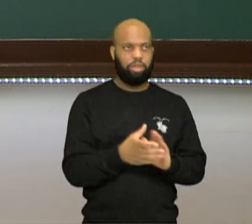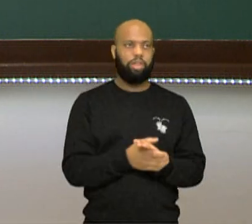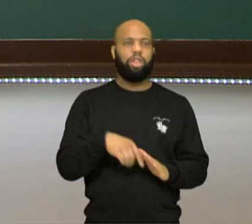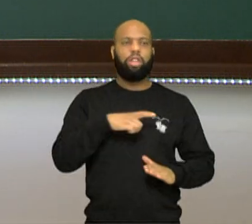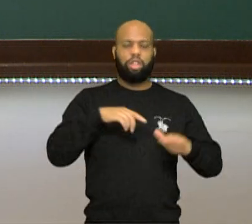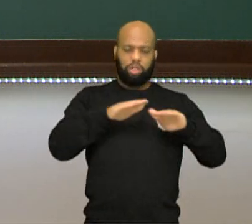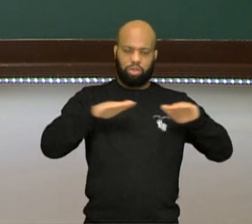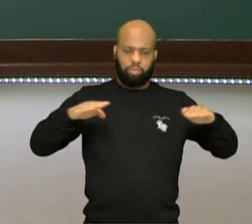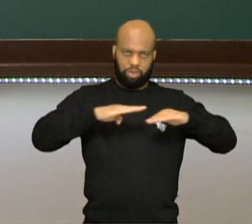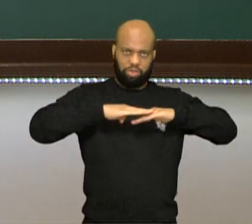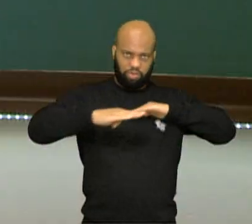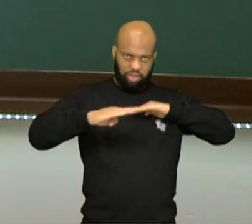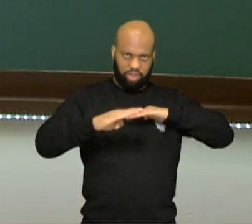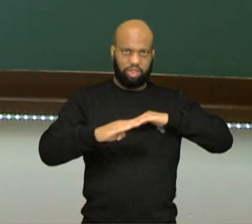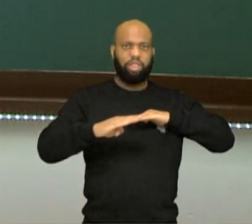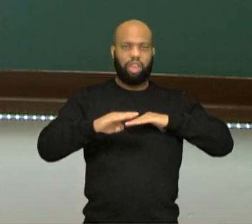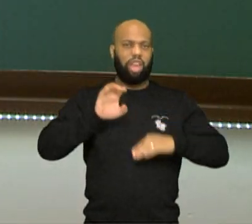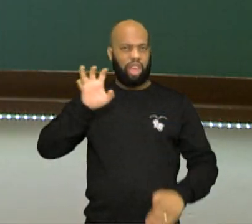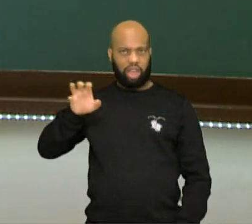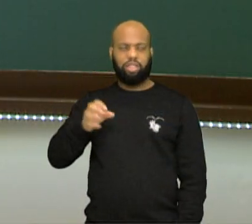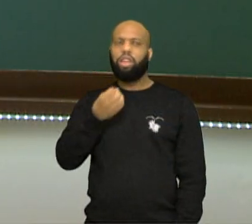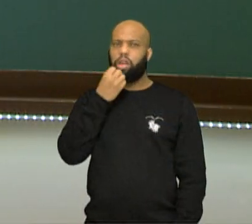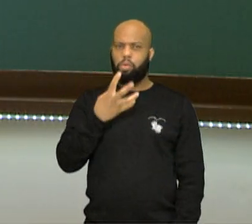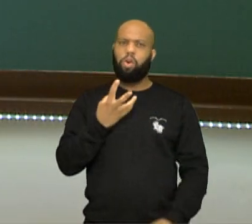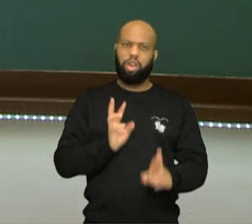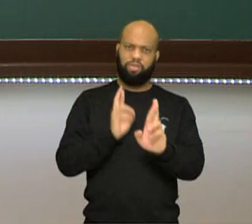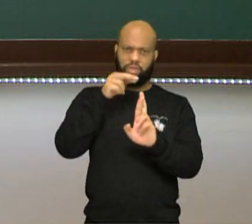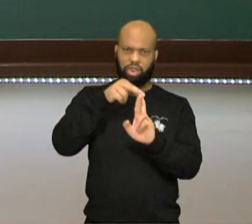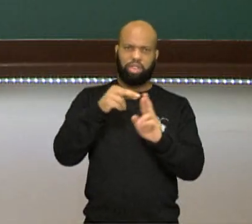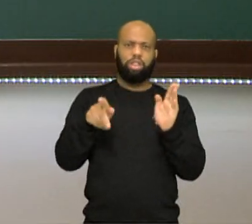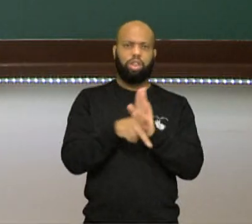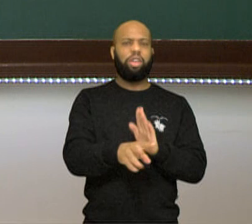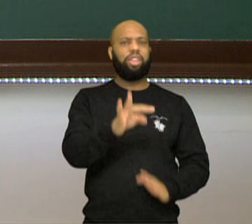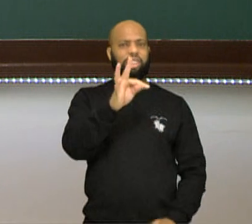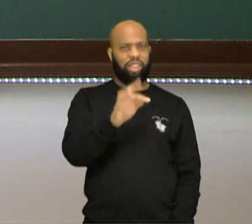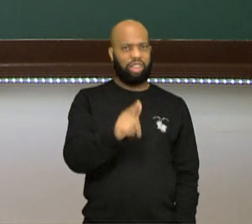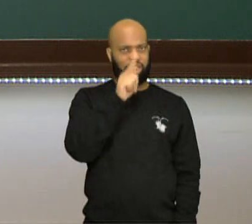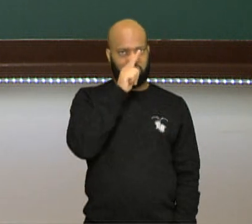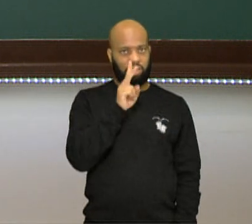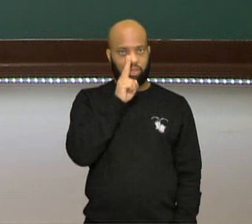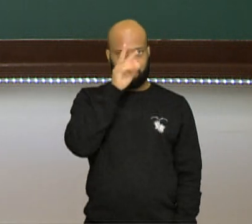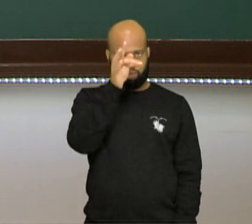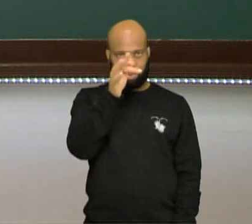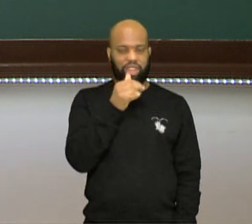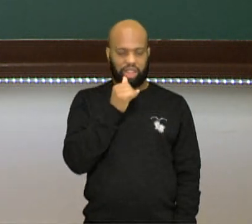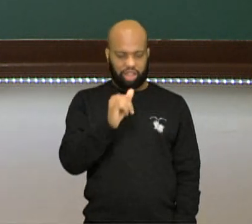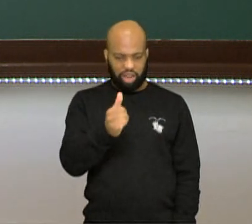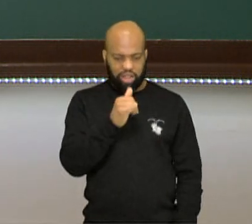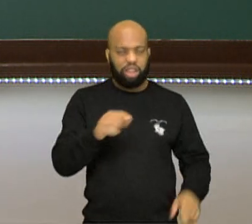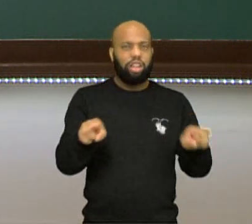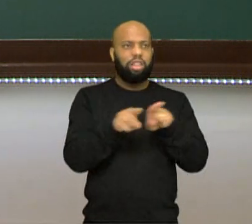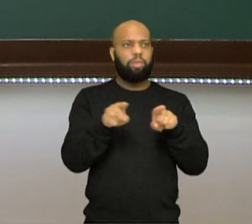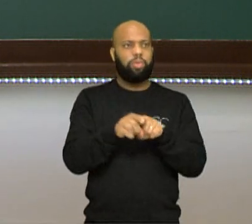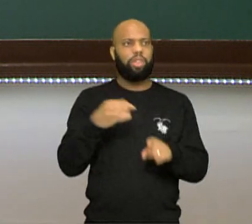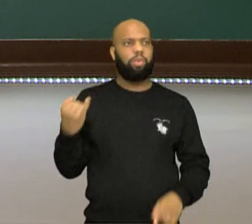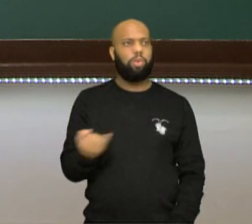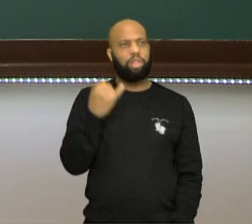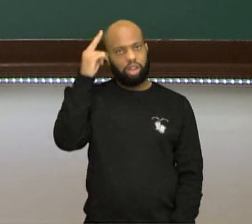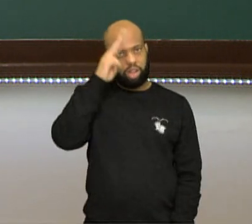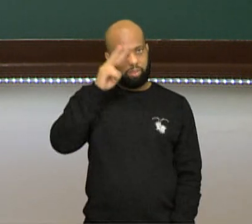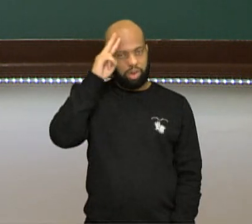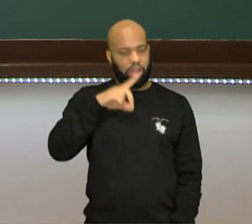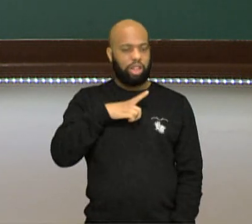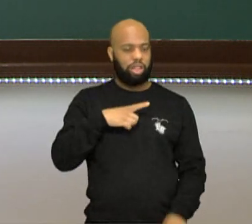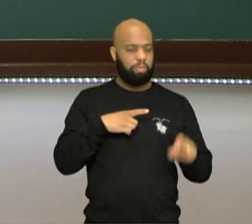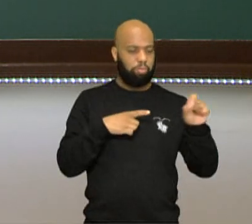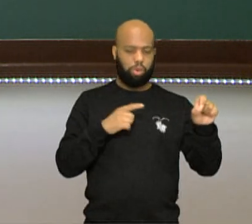boas referências para cálculo de trabalho de força elétrica, né? E também lembrar que pontos da